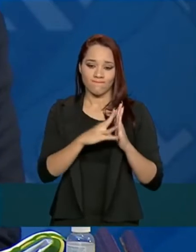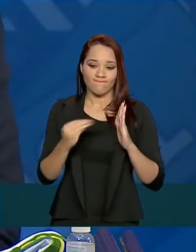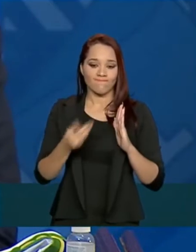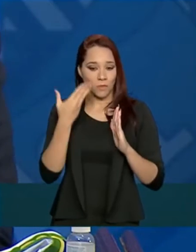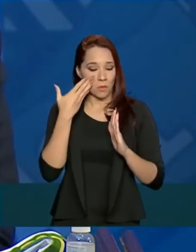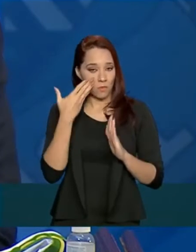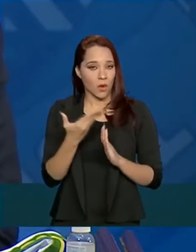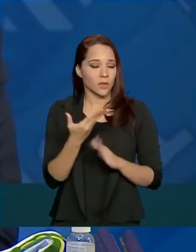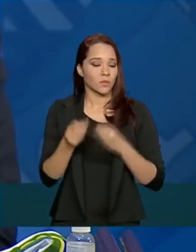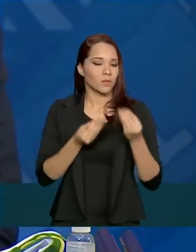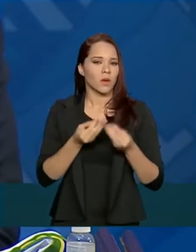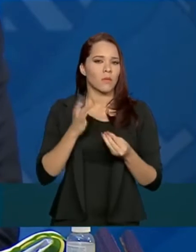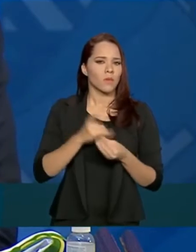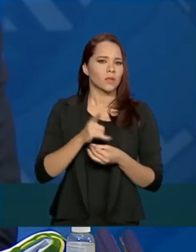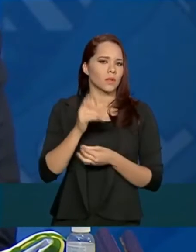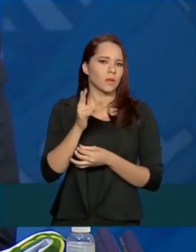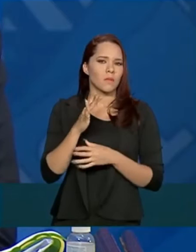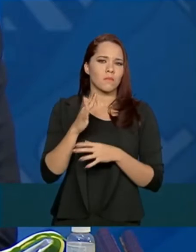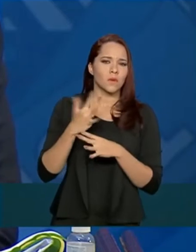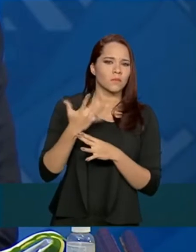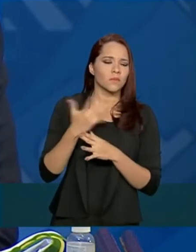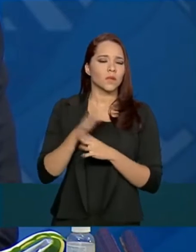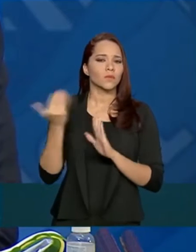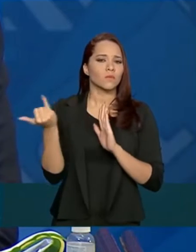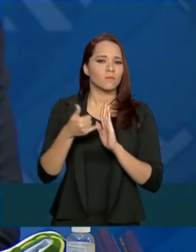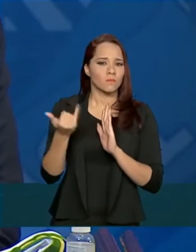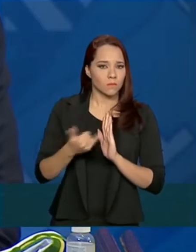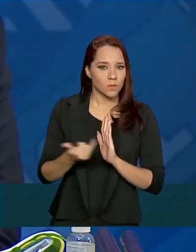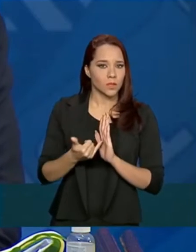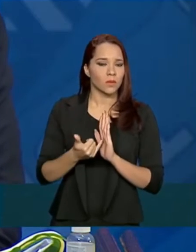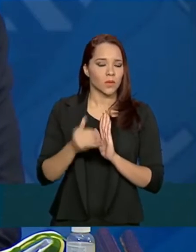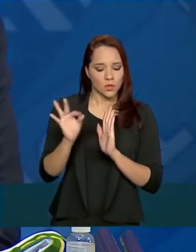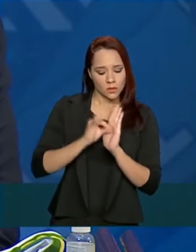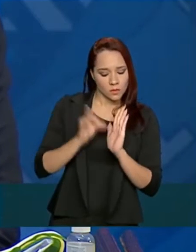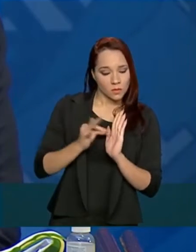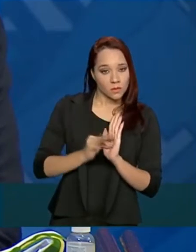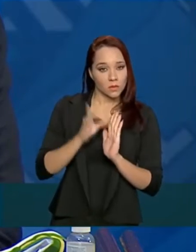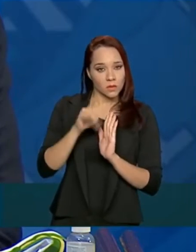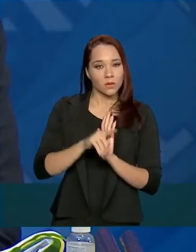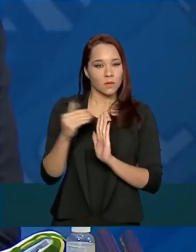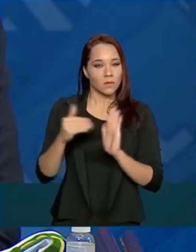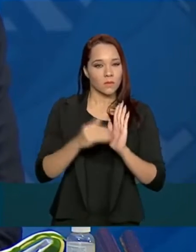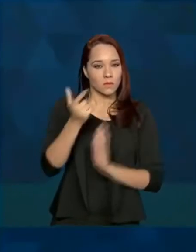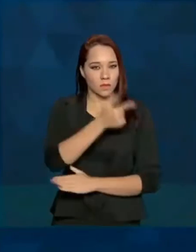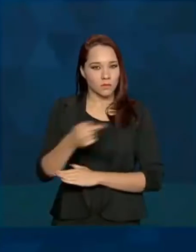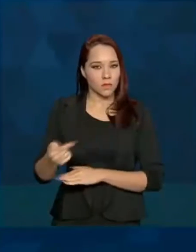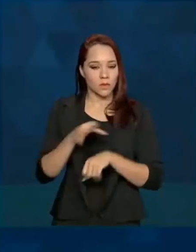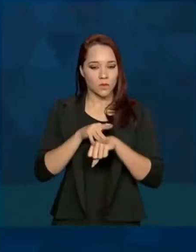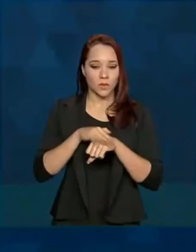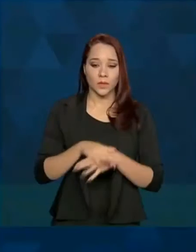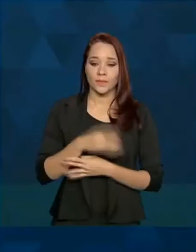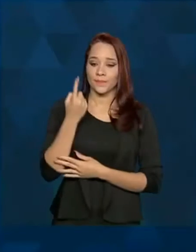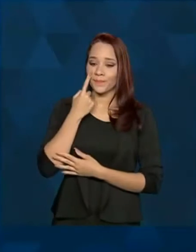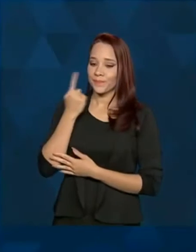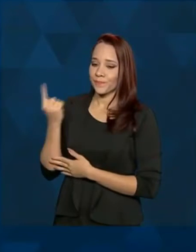mostra exatamente a média semanal de registros dos casos das 4 últimas semanas epidemiológicas, que vem